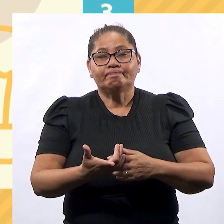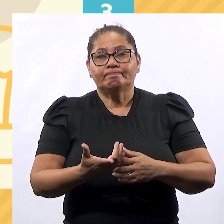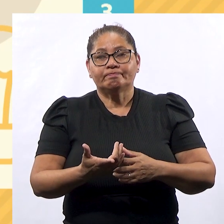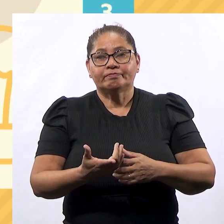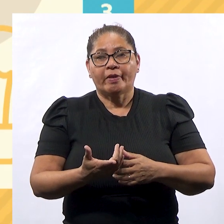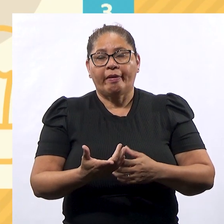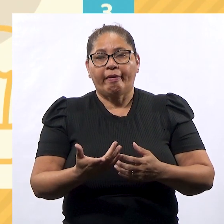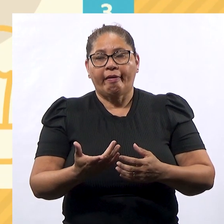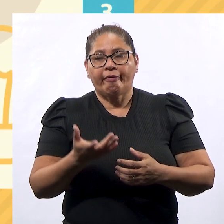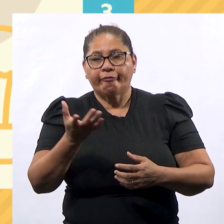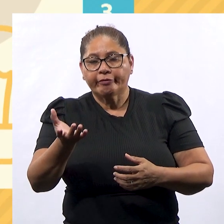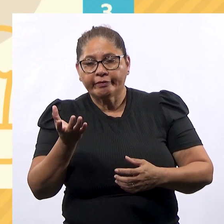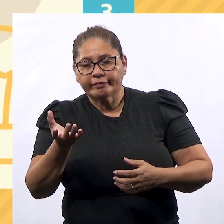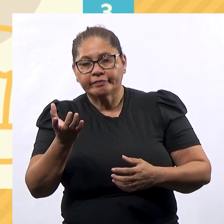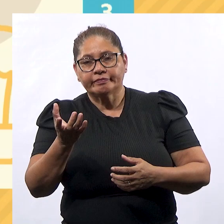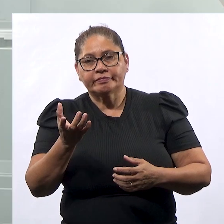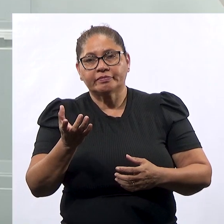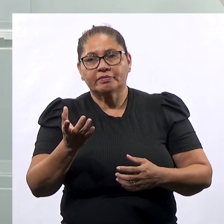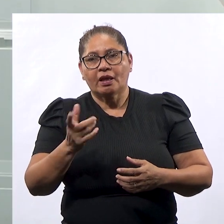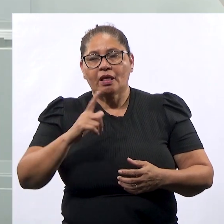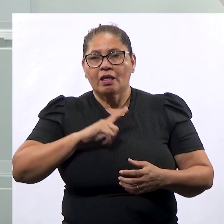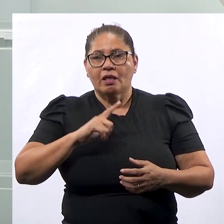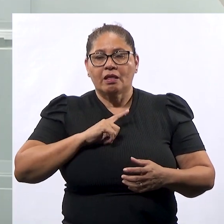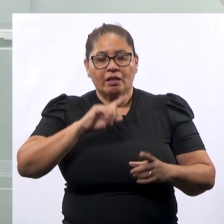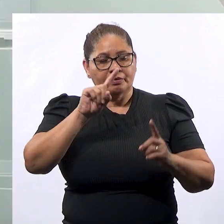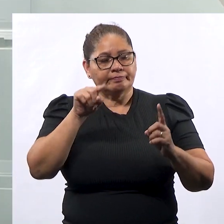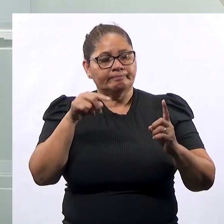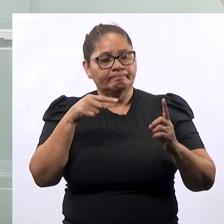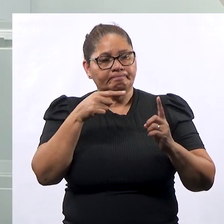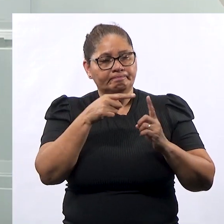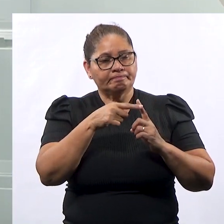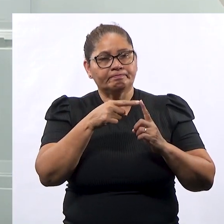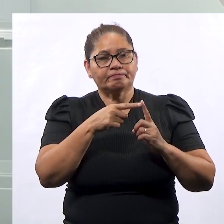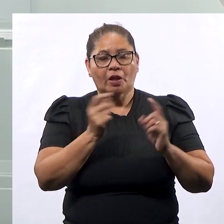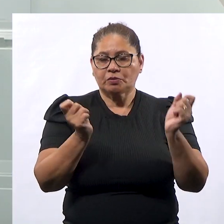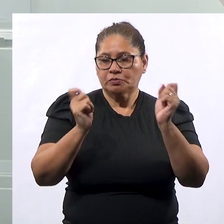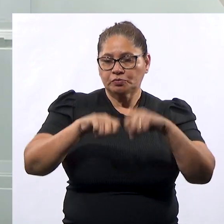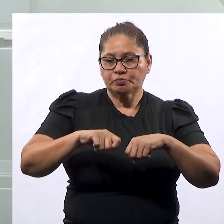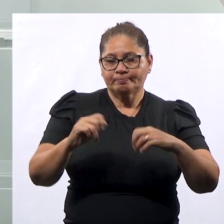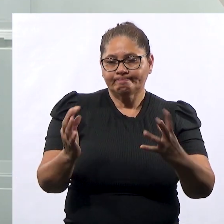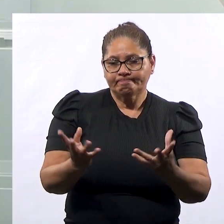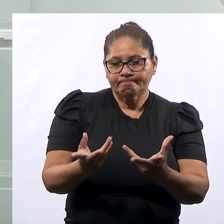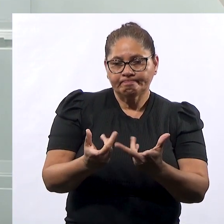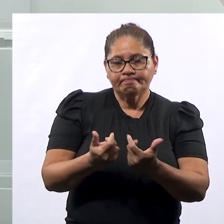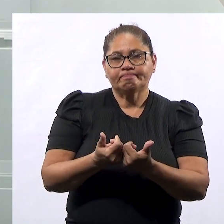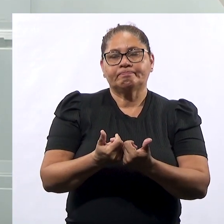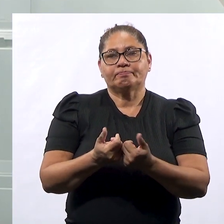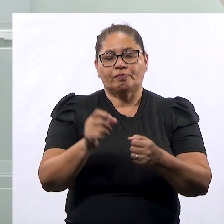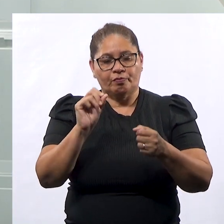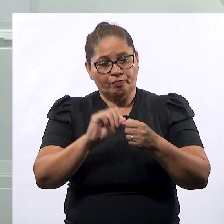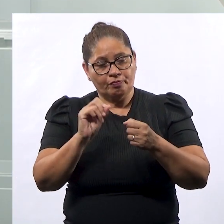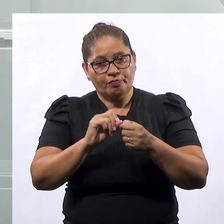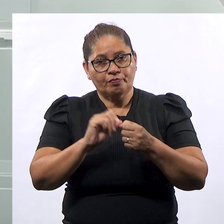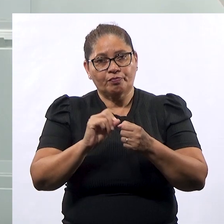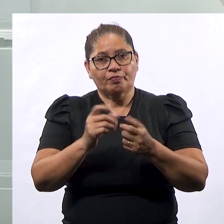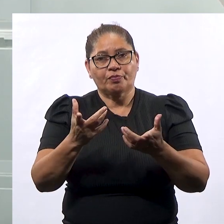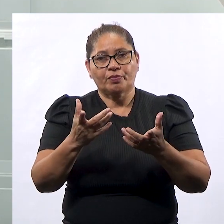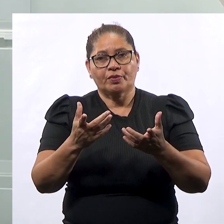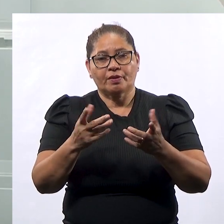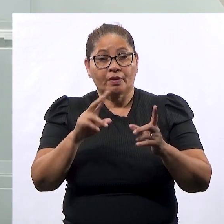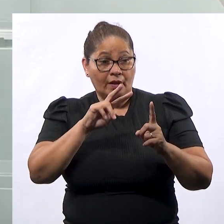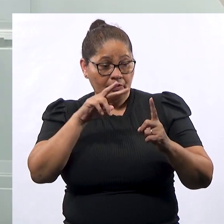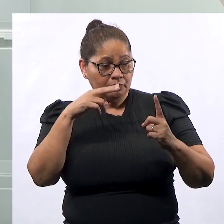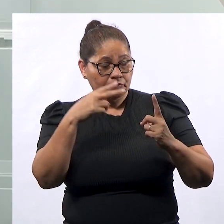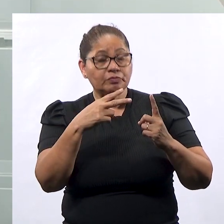nossas intenções. Além desses objetivos, é lógico que nós temos as competências e habilidades que são desenvolvidas, nós trabalhamos com